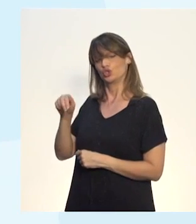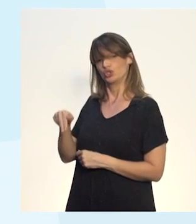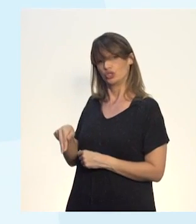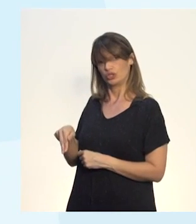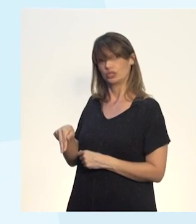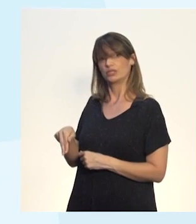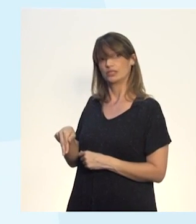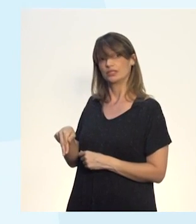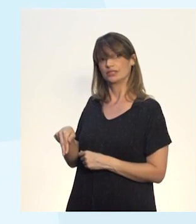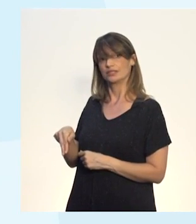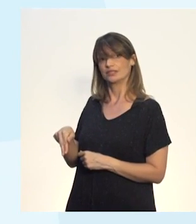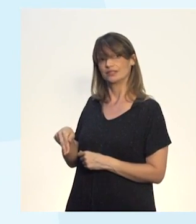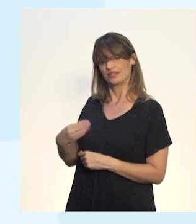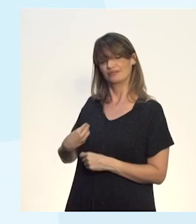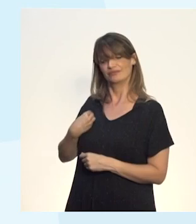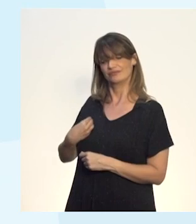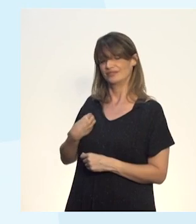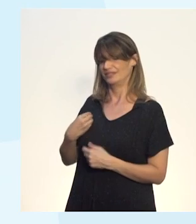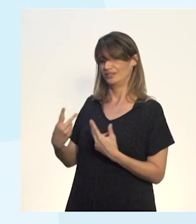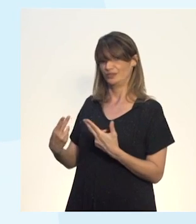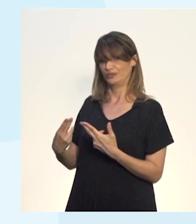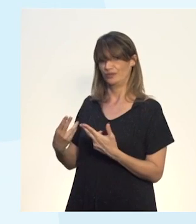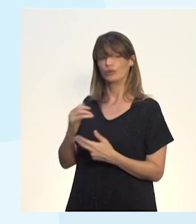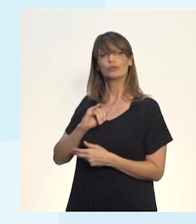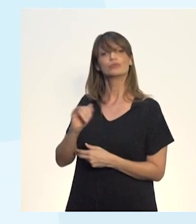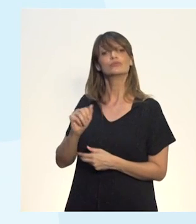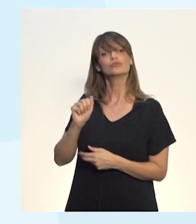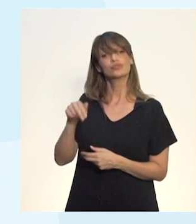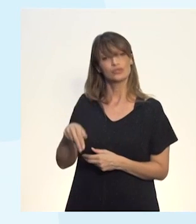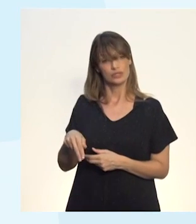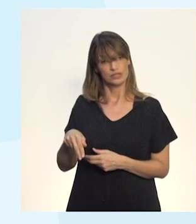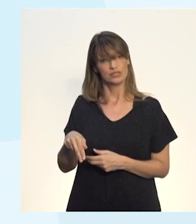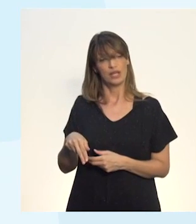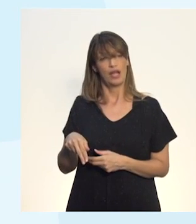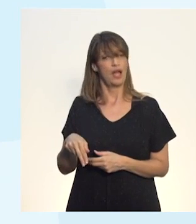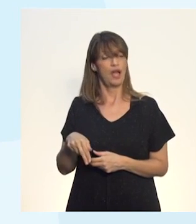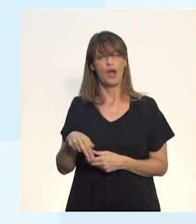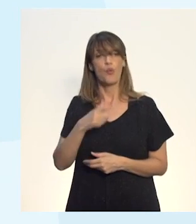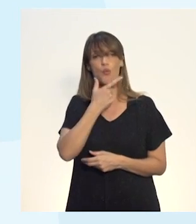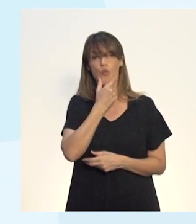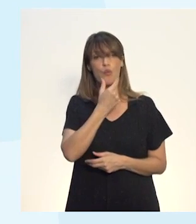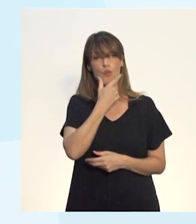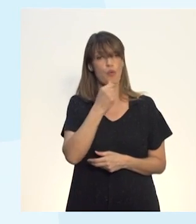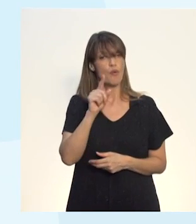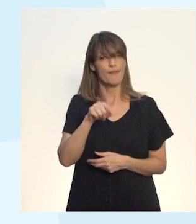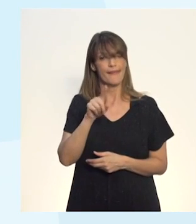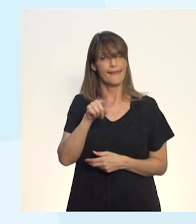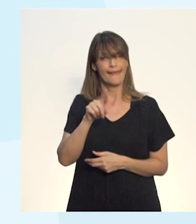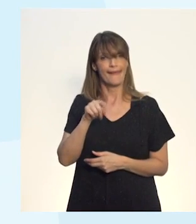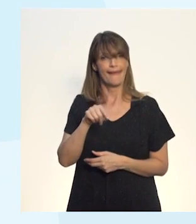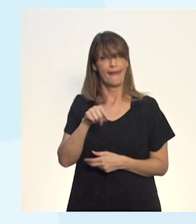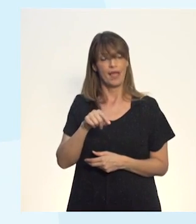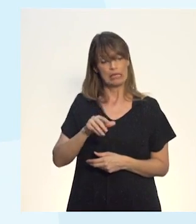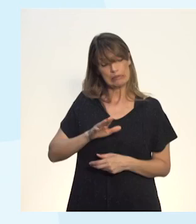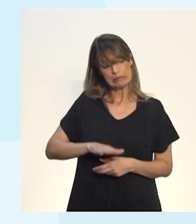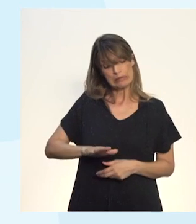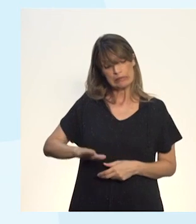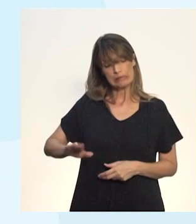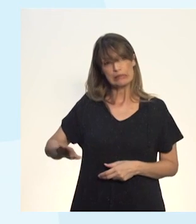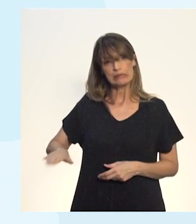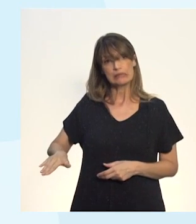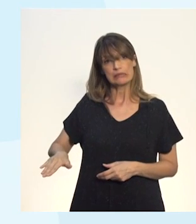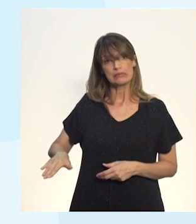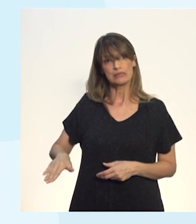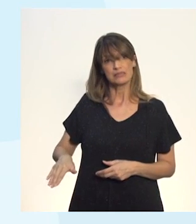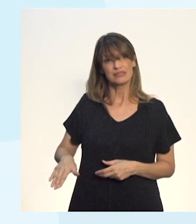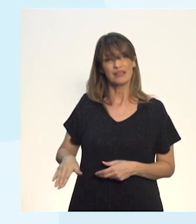quê? Jean Valjean era um homem que ele havia ficado órfão quando criança, perdeu os